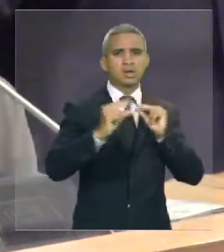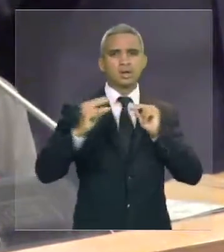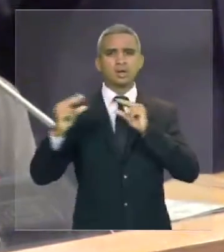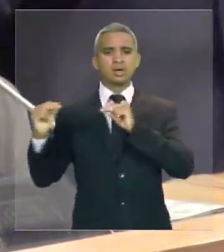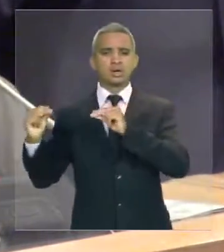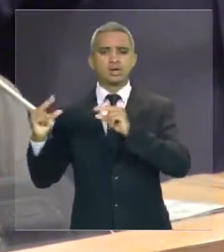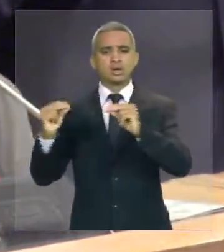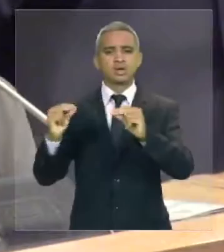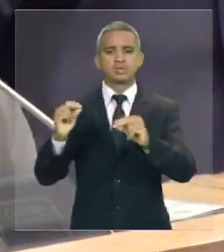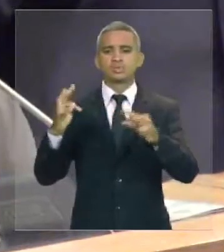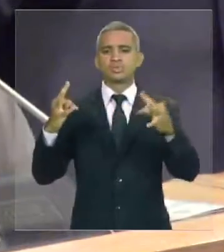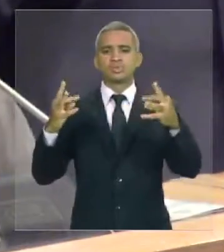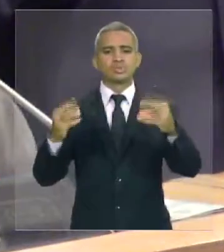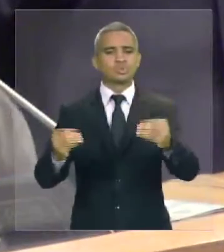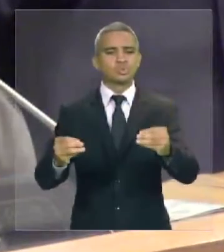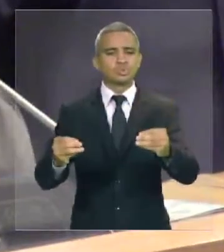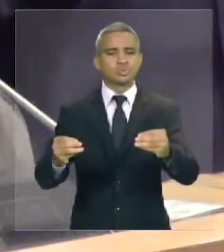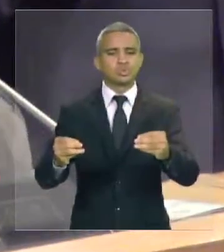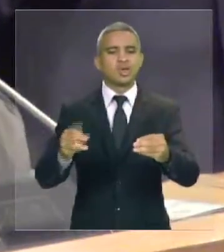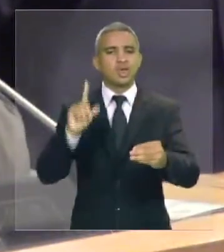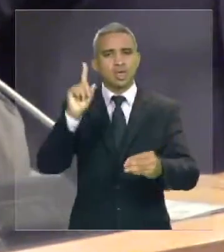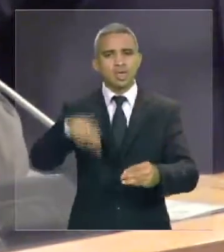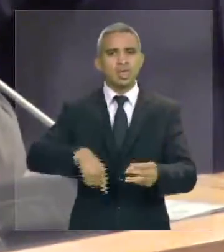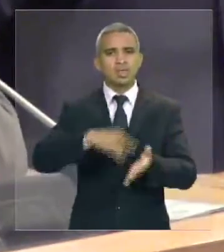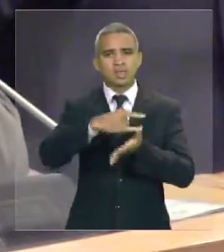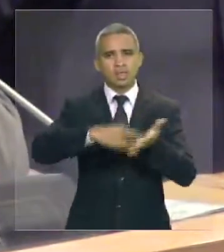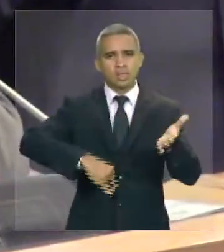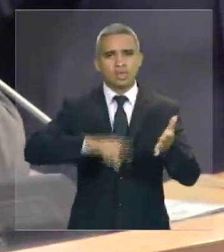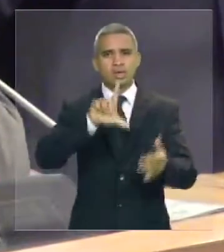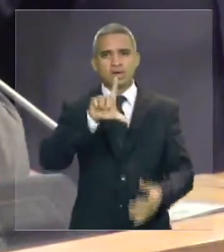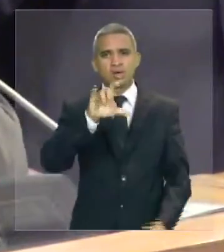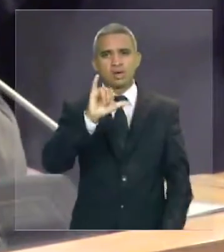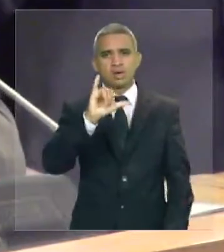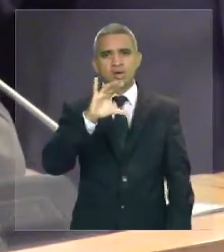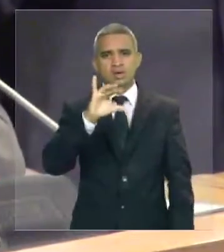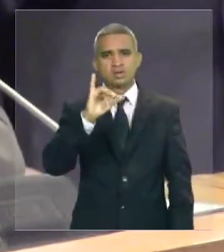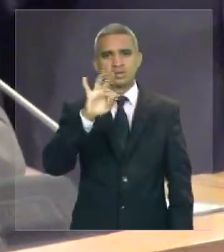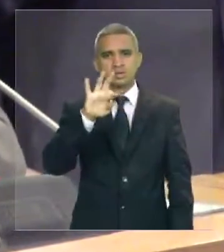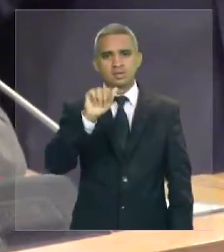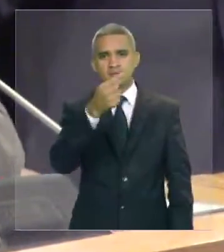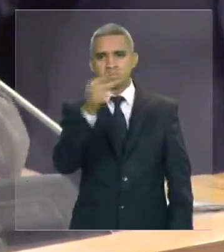A licitação do transporte público.